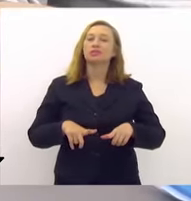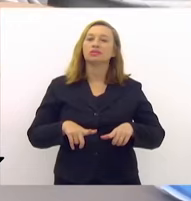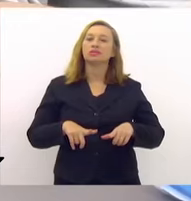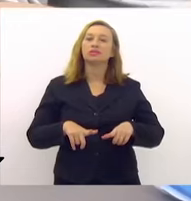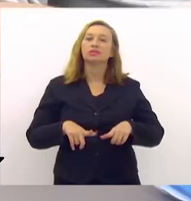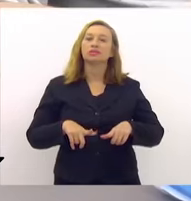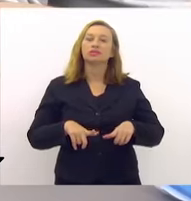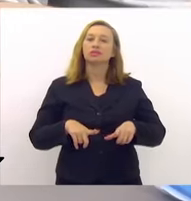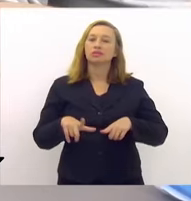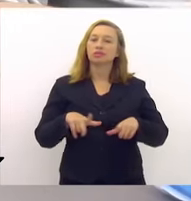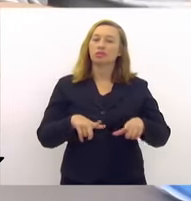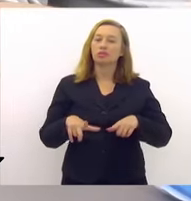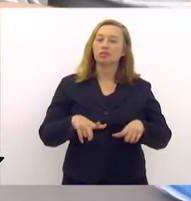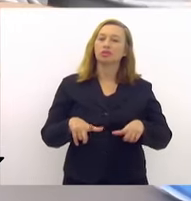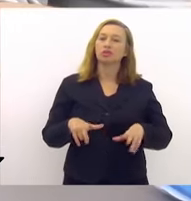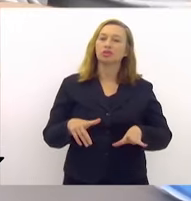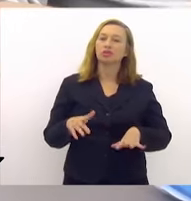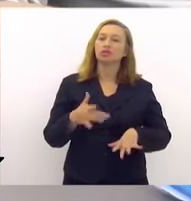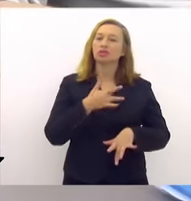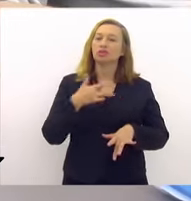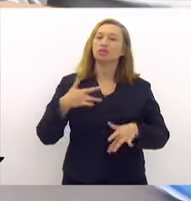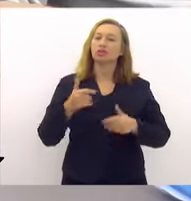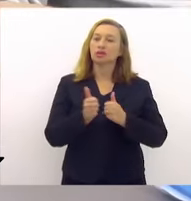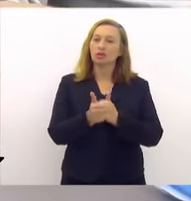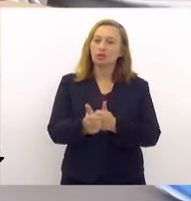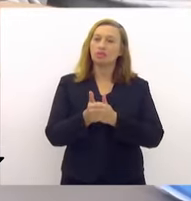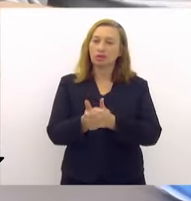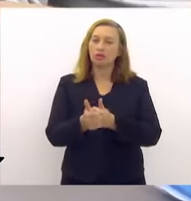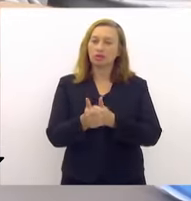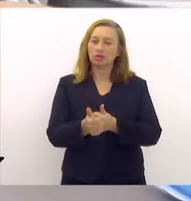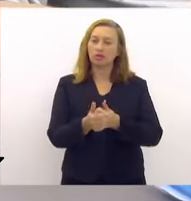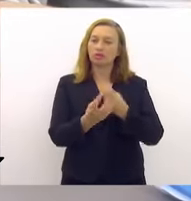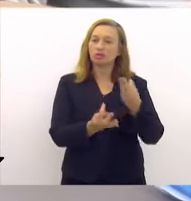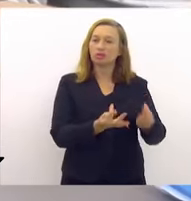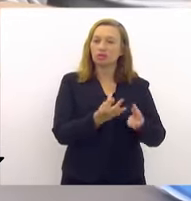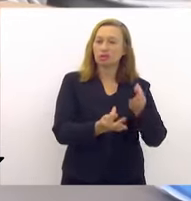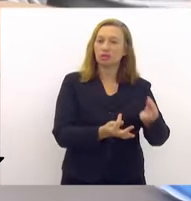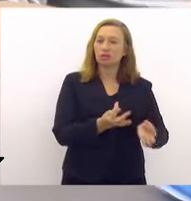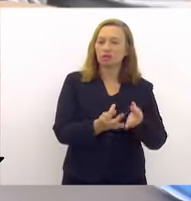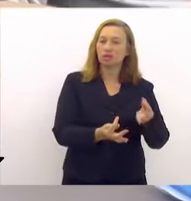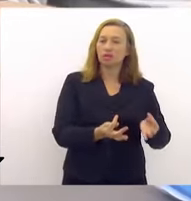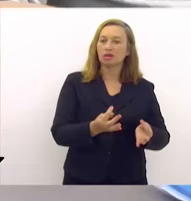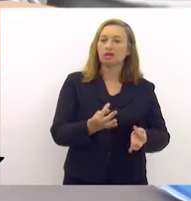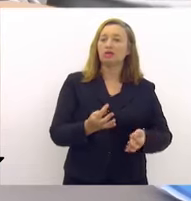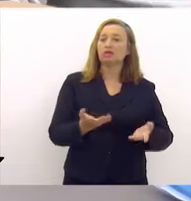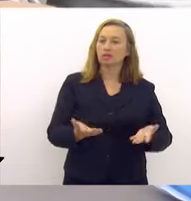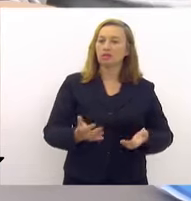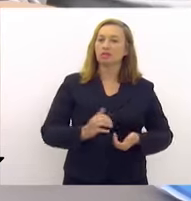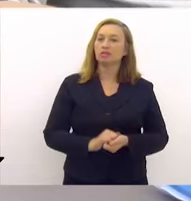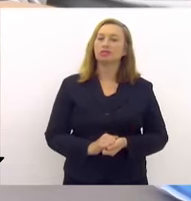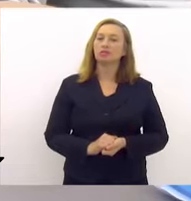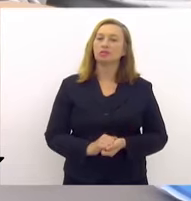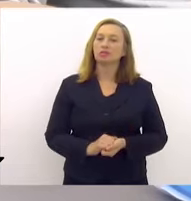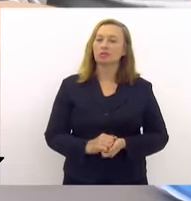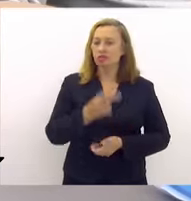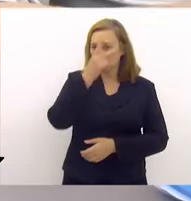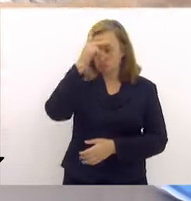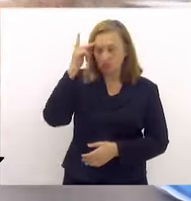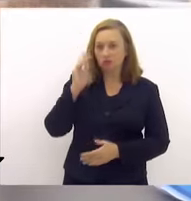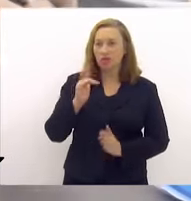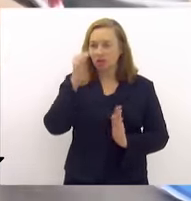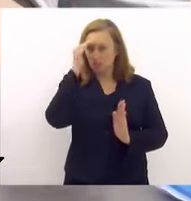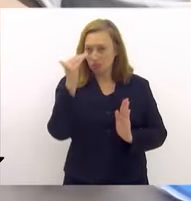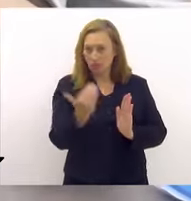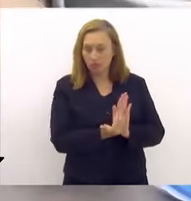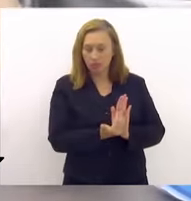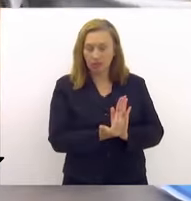acompanhassem os tratamentos das pessoas que foram expostas ao amianto. Essa é parcialmente cumprida, mas